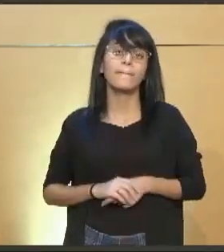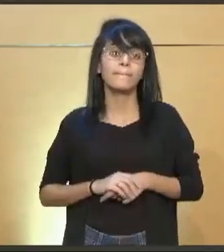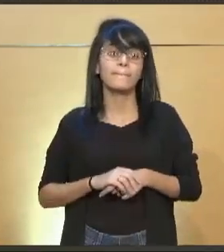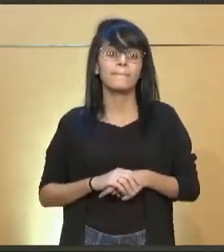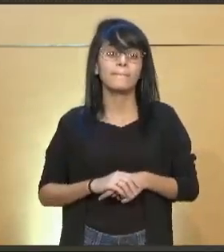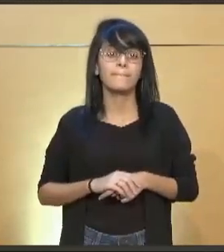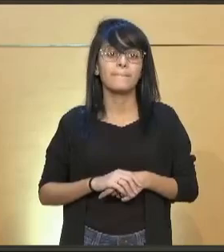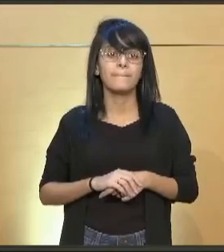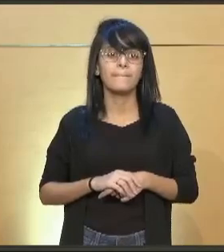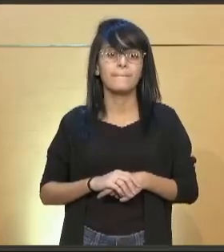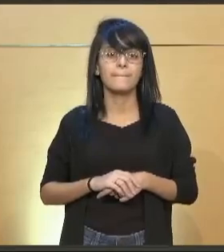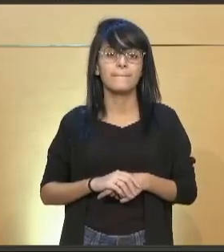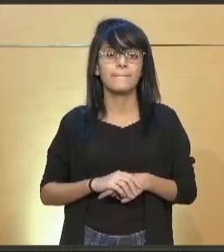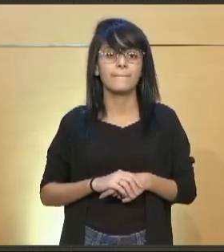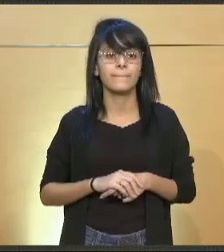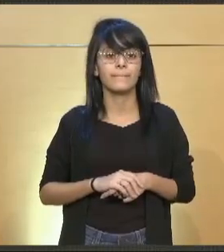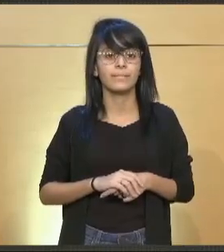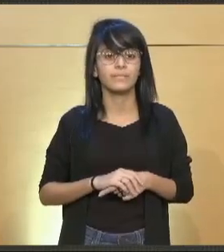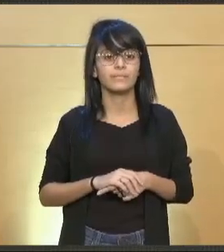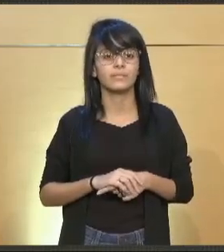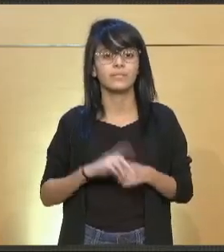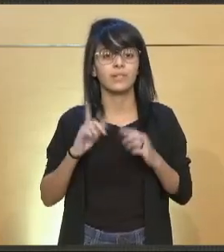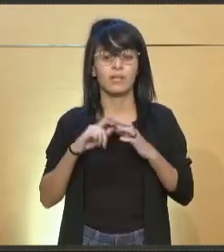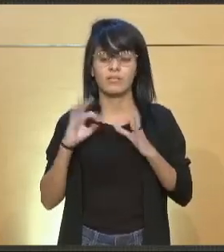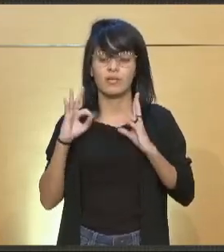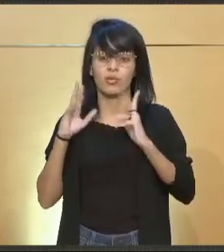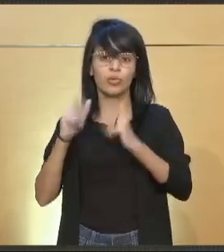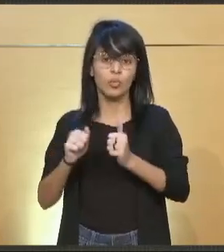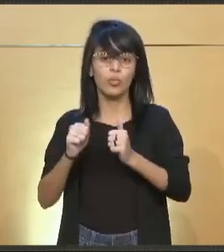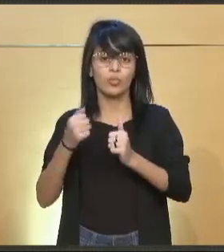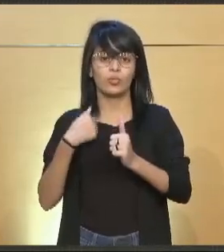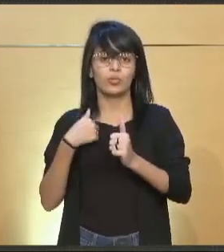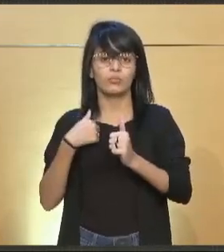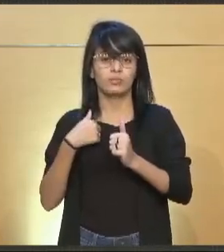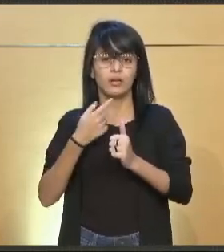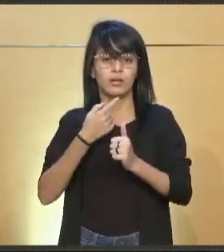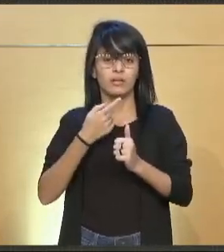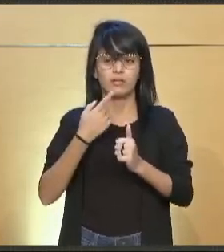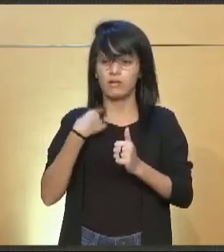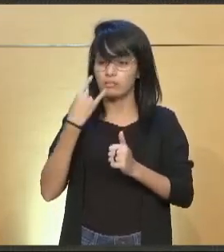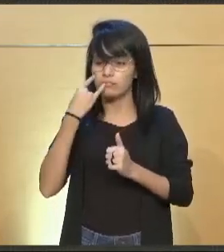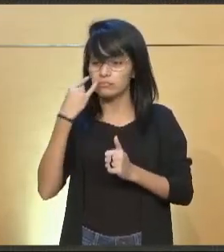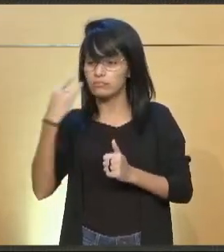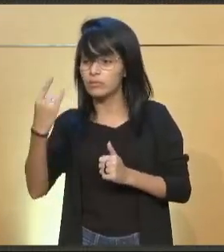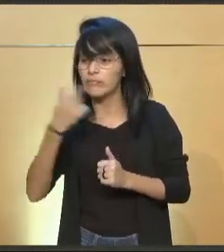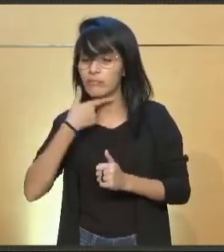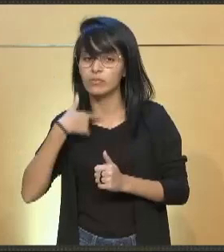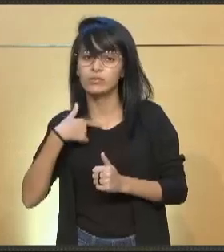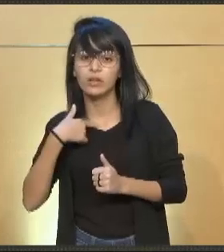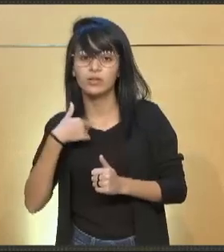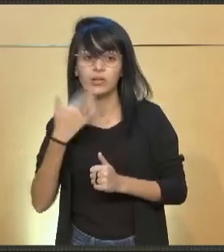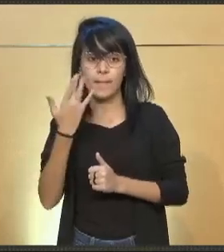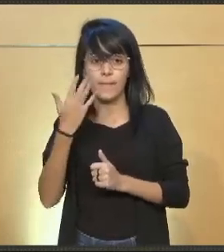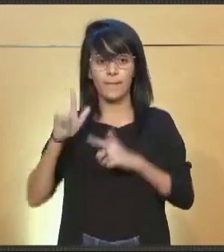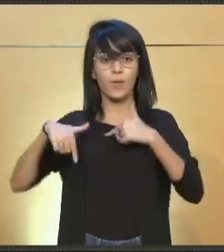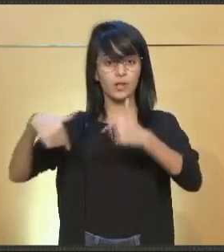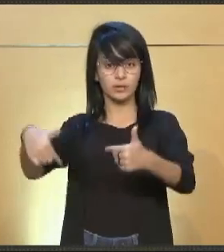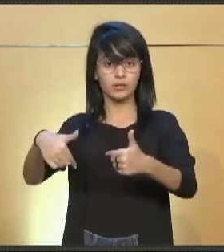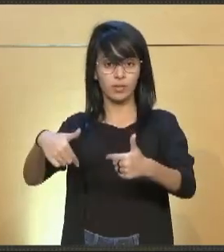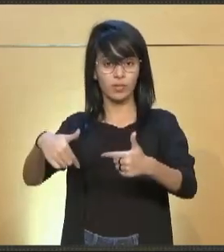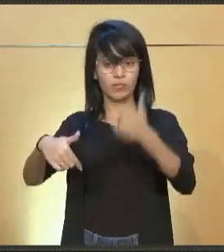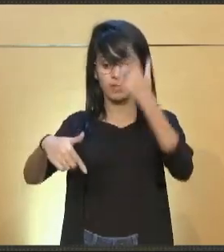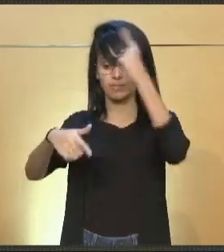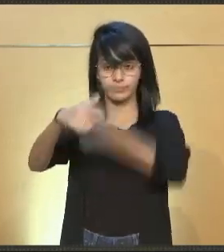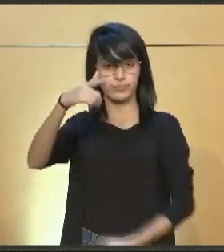que é metonomia, uma parte pelo todo, olho por cobiça ou intenção e mão por ação. Ele manda